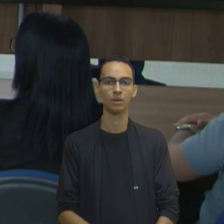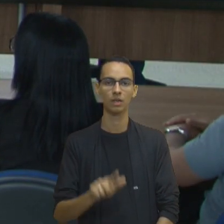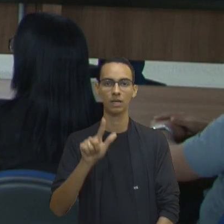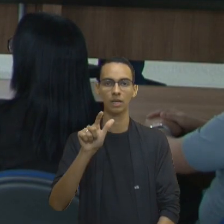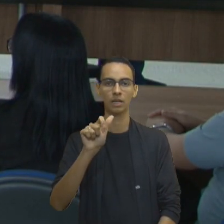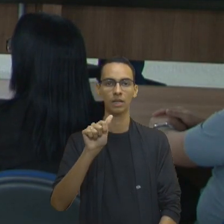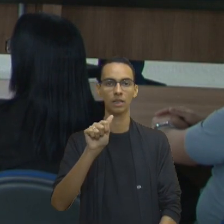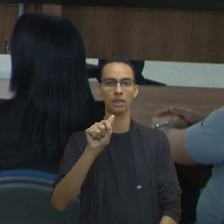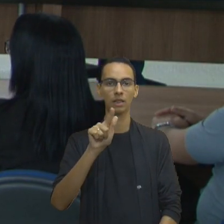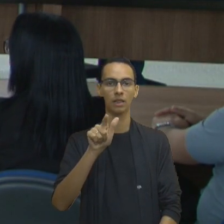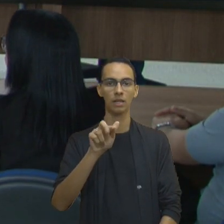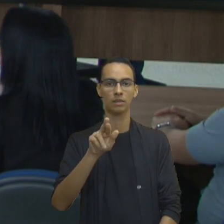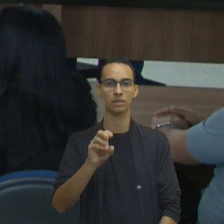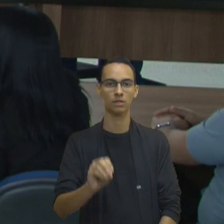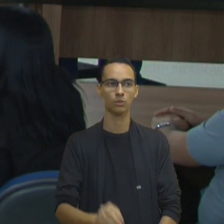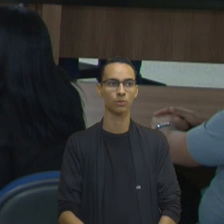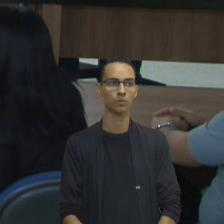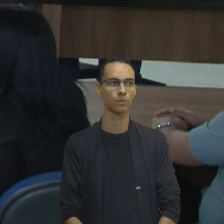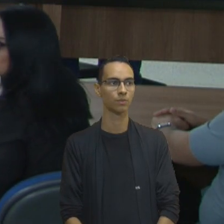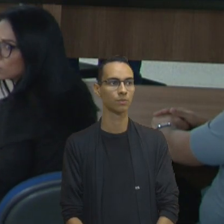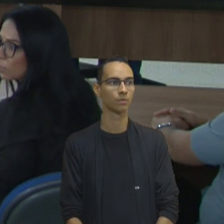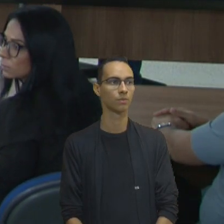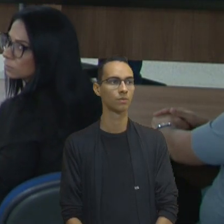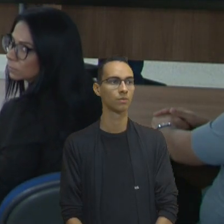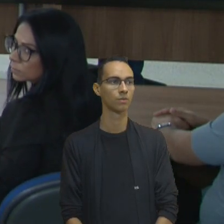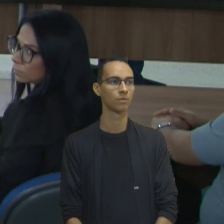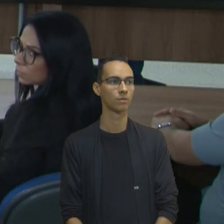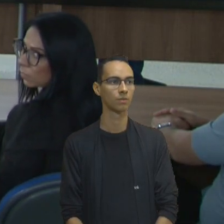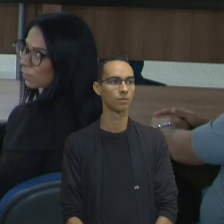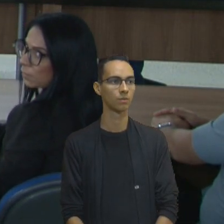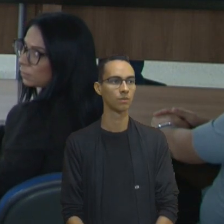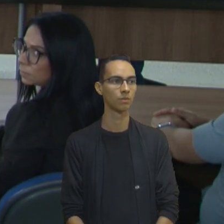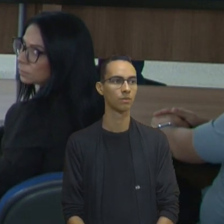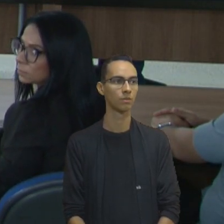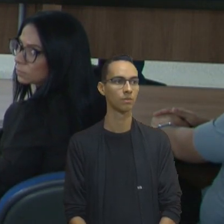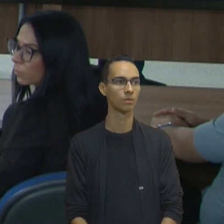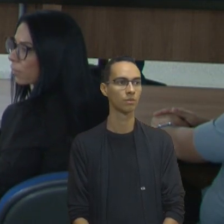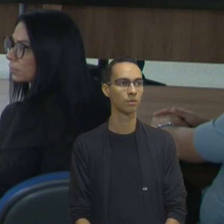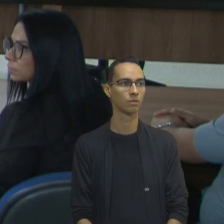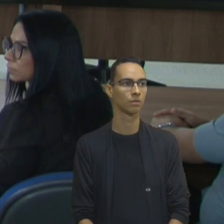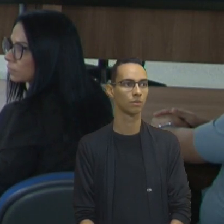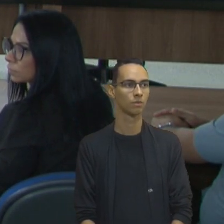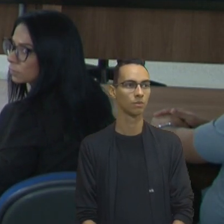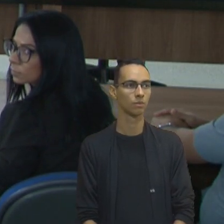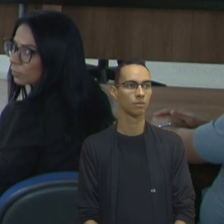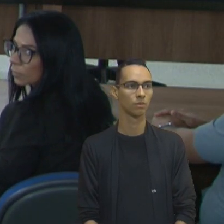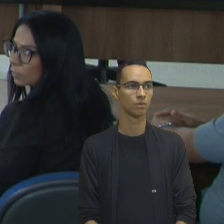Lázaro, você pode alcançar, por favor, o microfone?